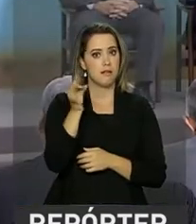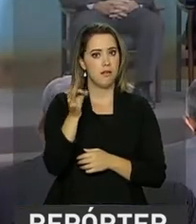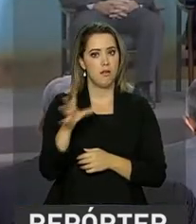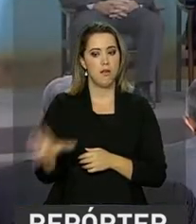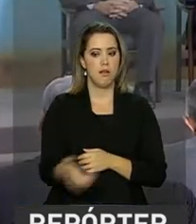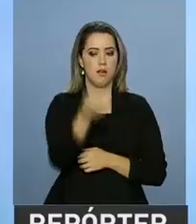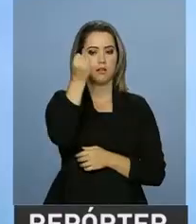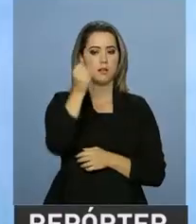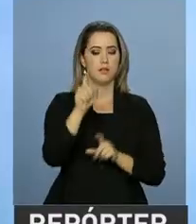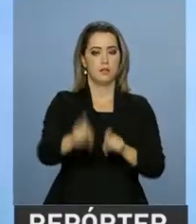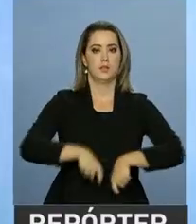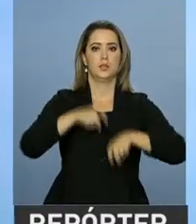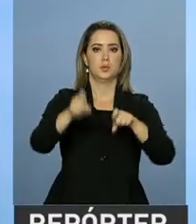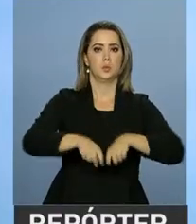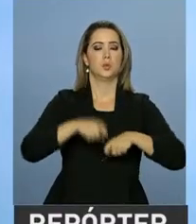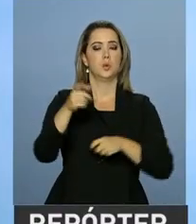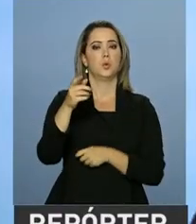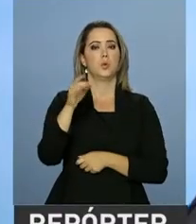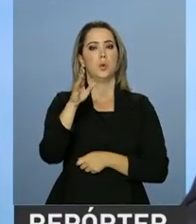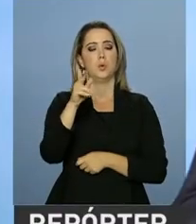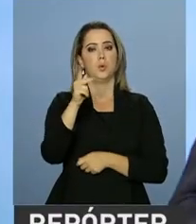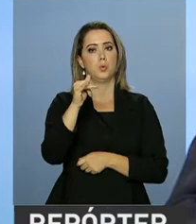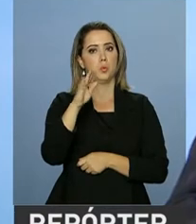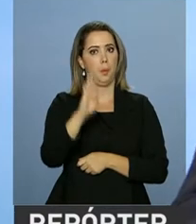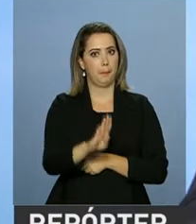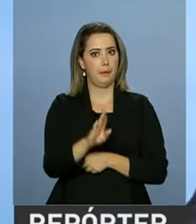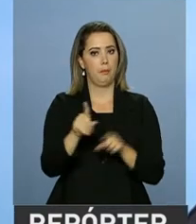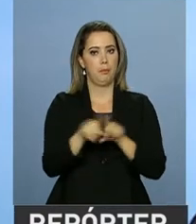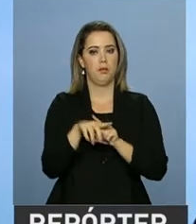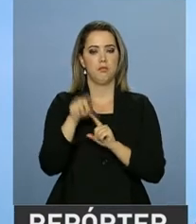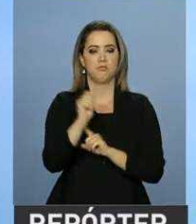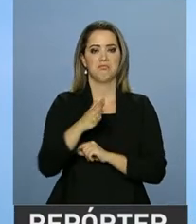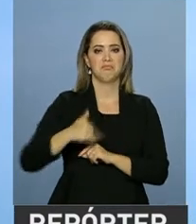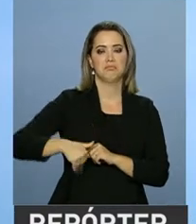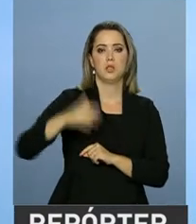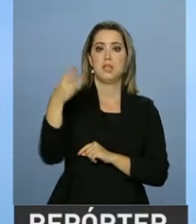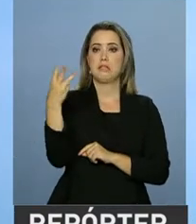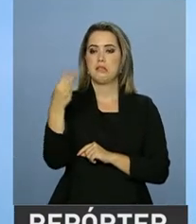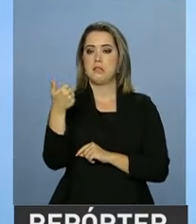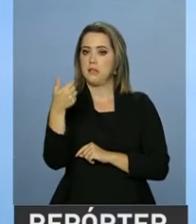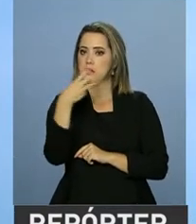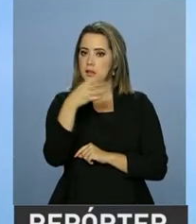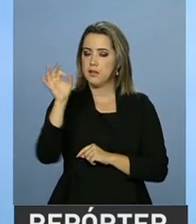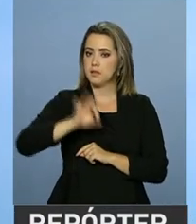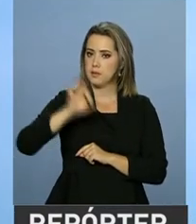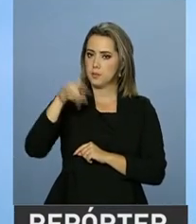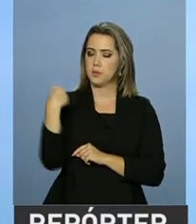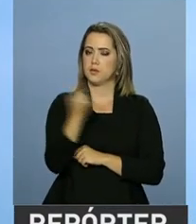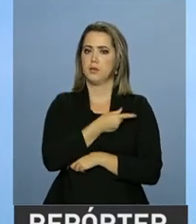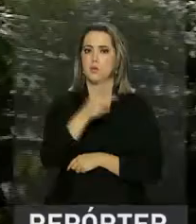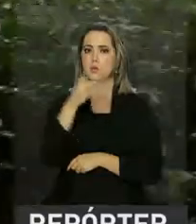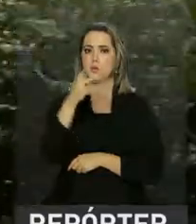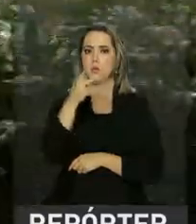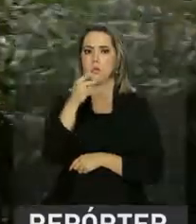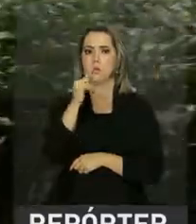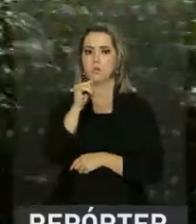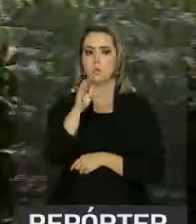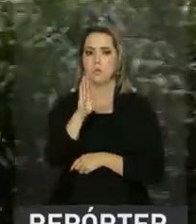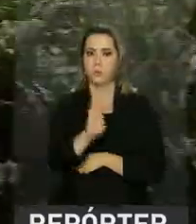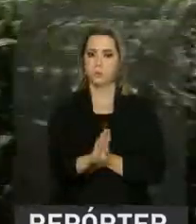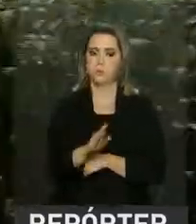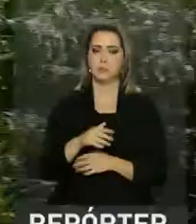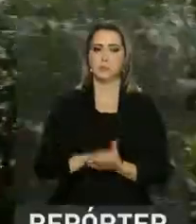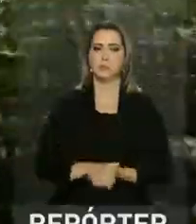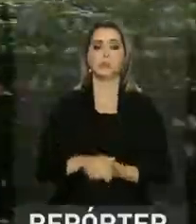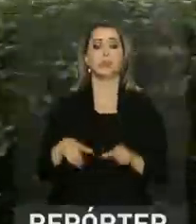lavoura da economia brasileira quando ele colocou mais de 13% de aumento no pib deste trimestre o plano também